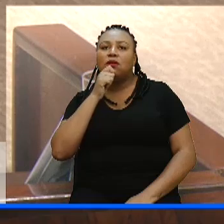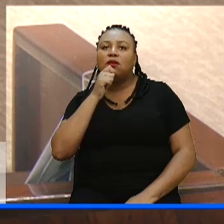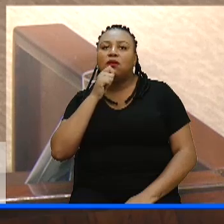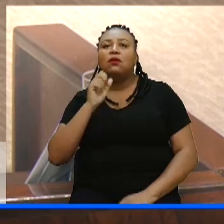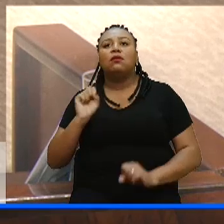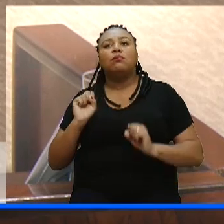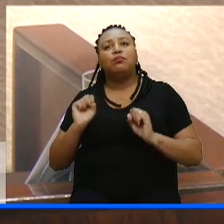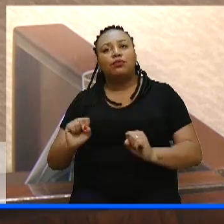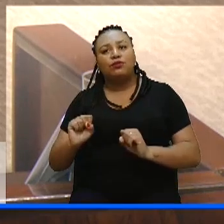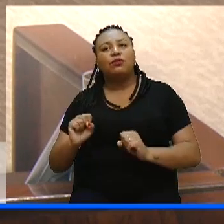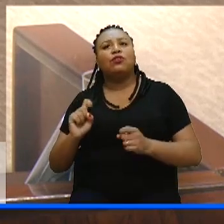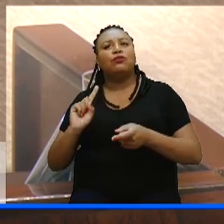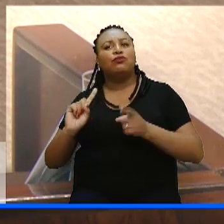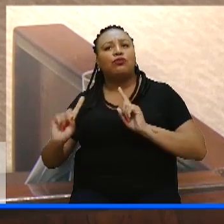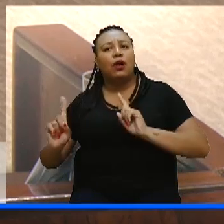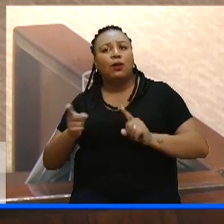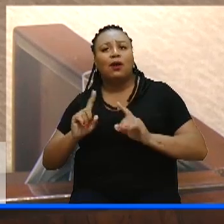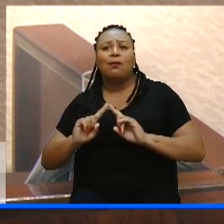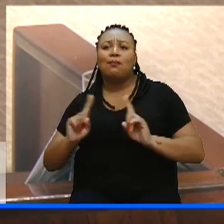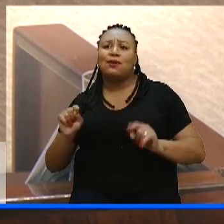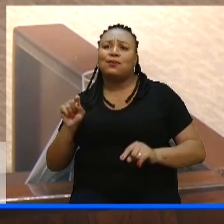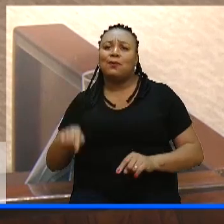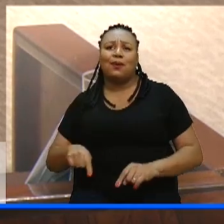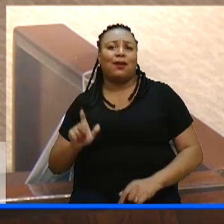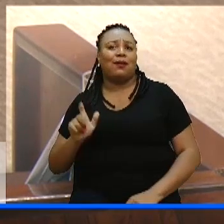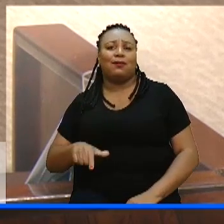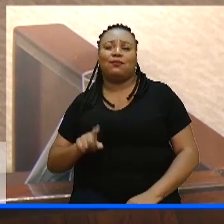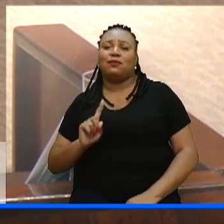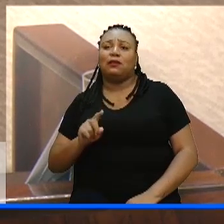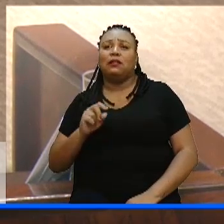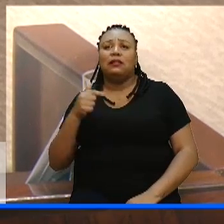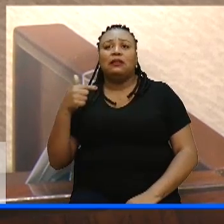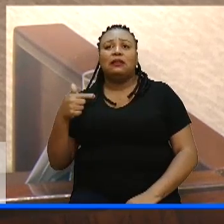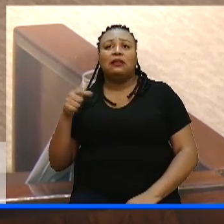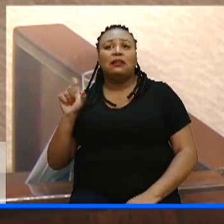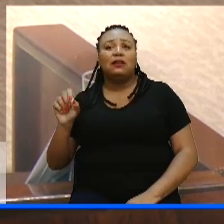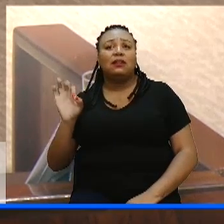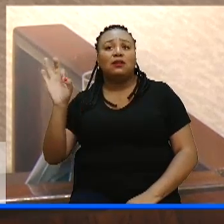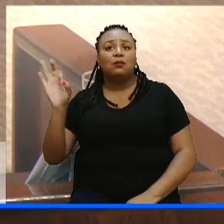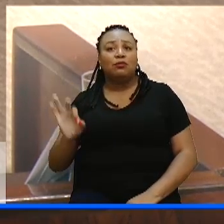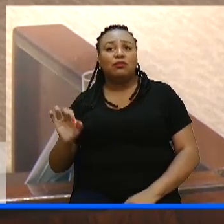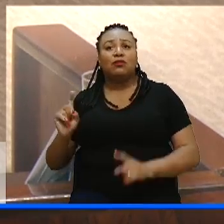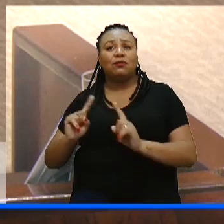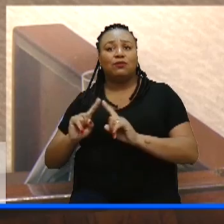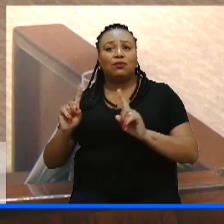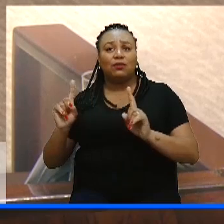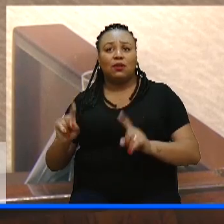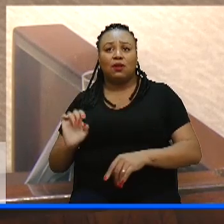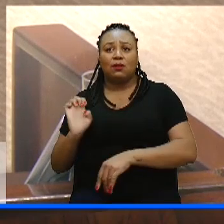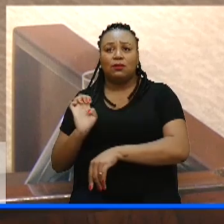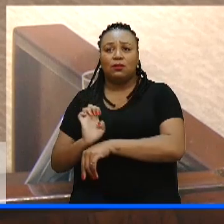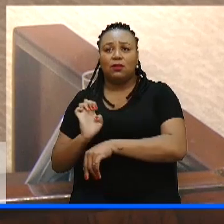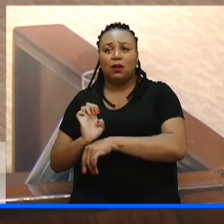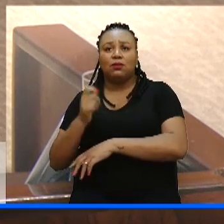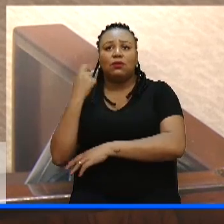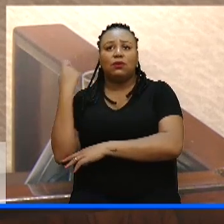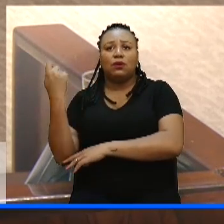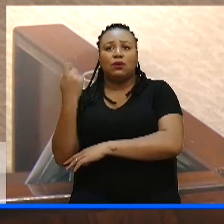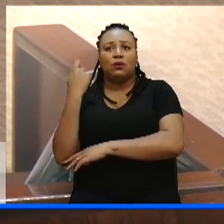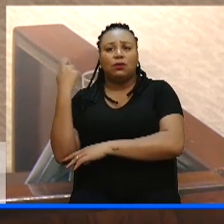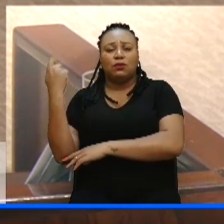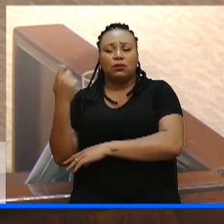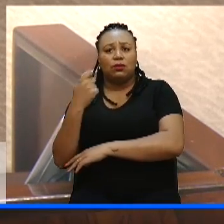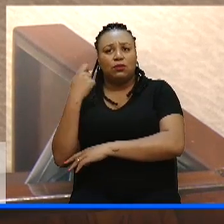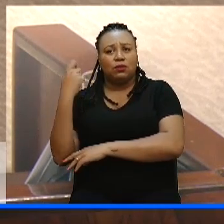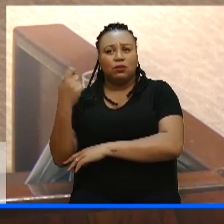até dialogar sobre isso mas não é o caso 70% dos servidores do estado do rio grande do sul o